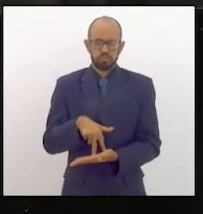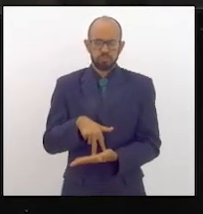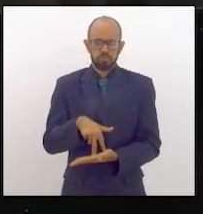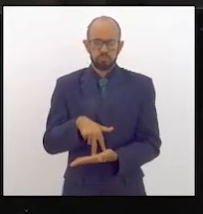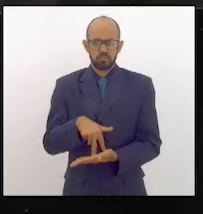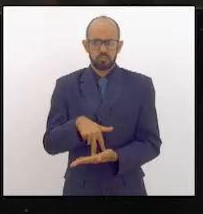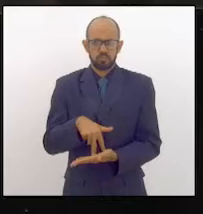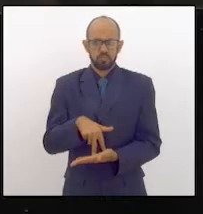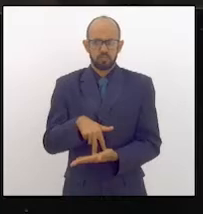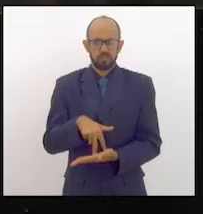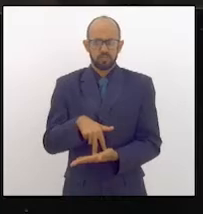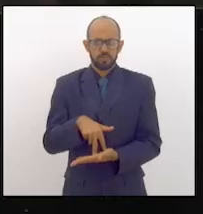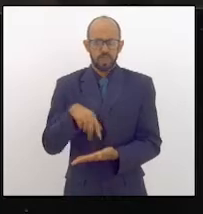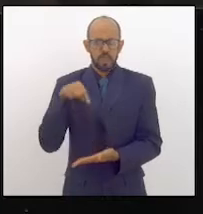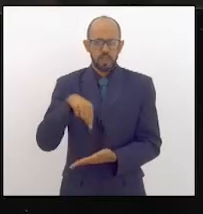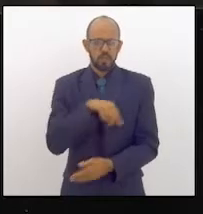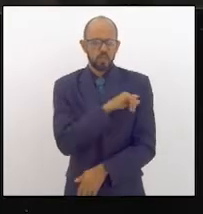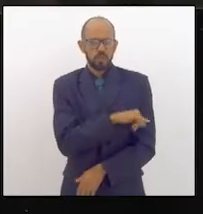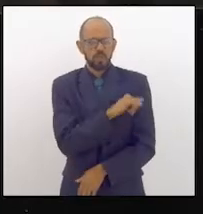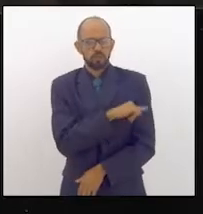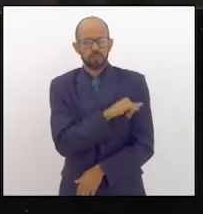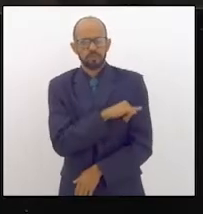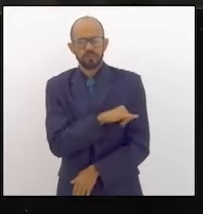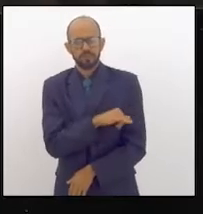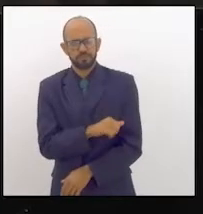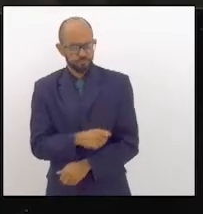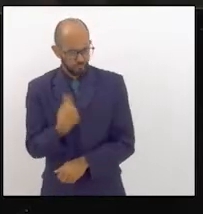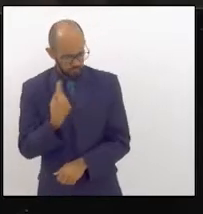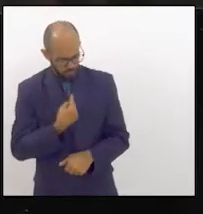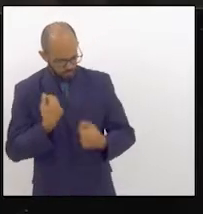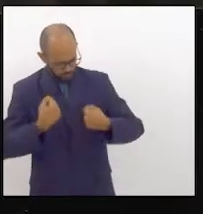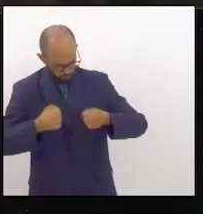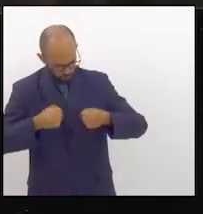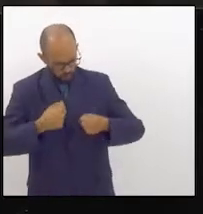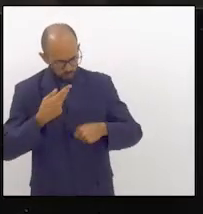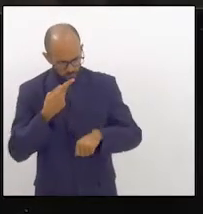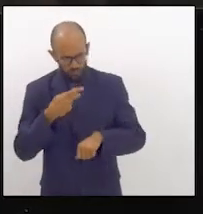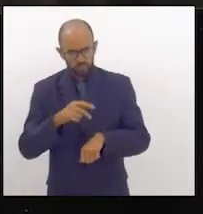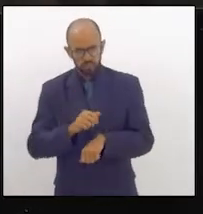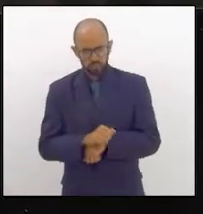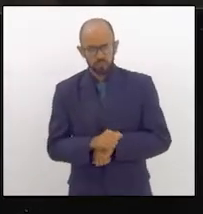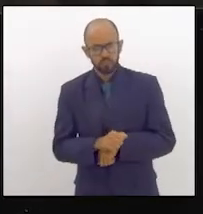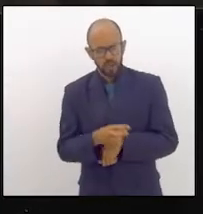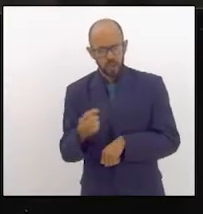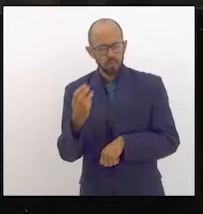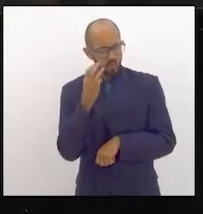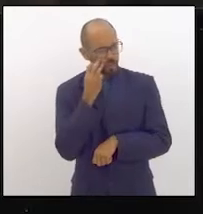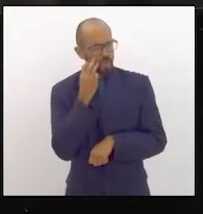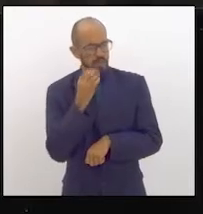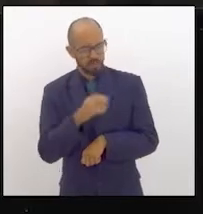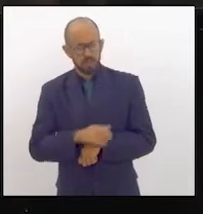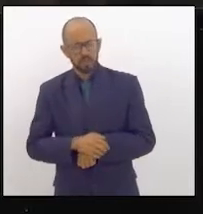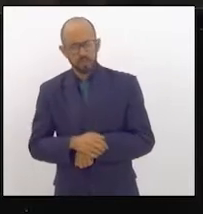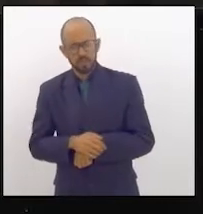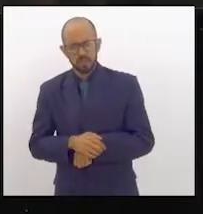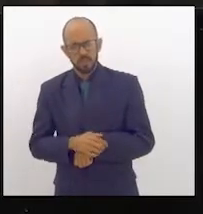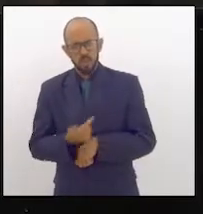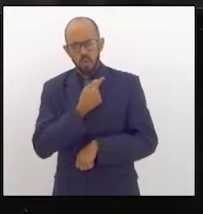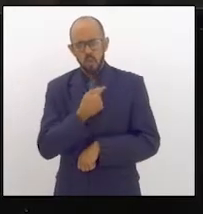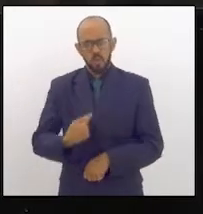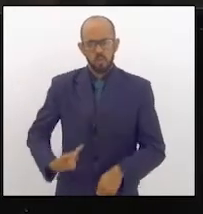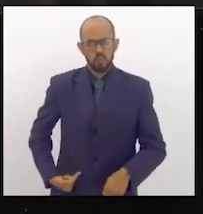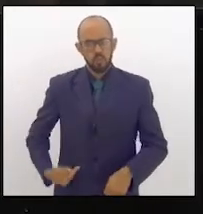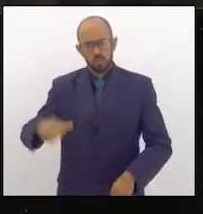e no estado do Rio de Janeiro a gente tem que falar aqui Deputado waldeck que o governo